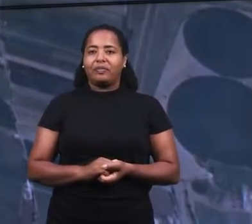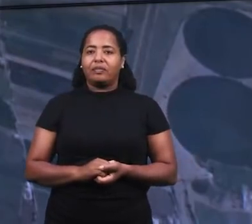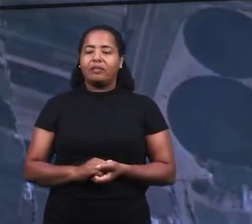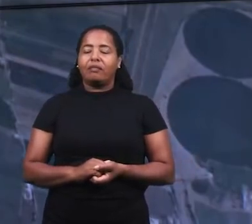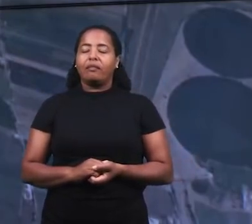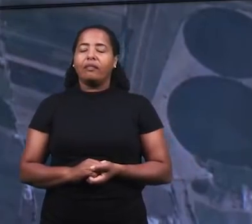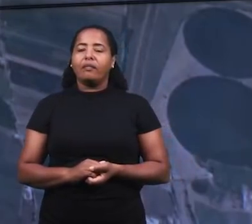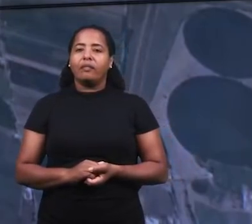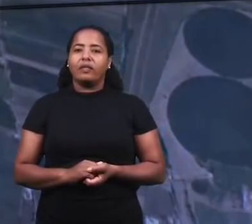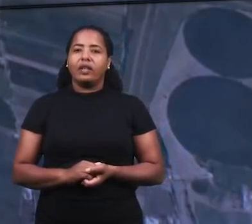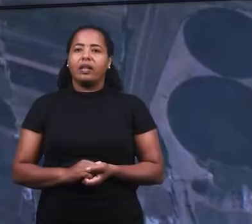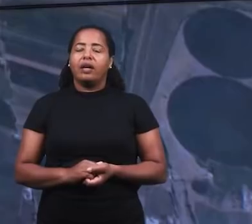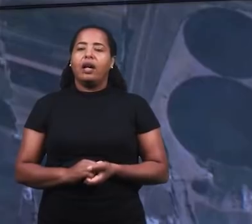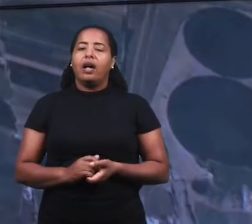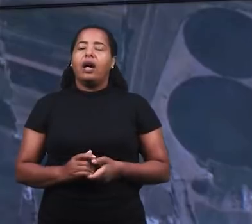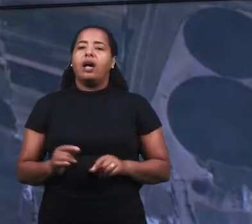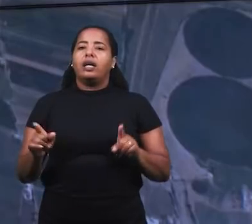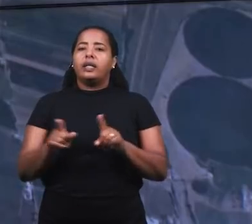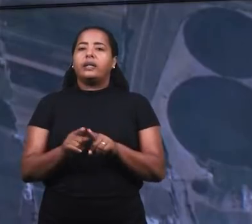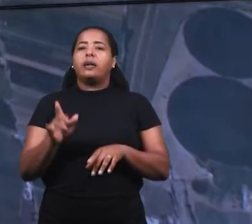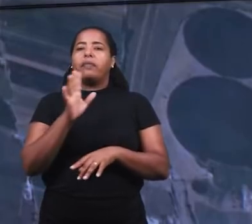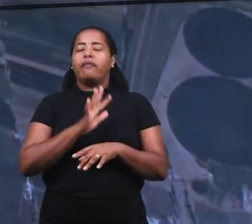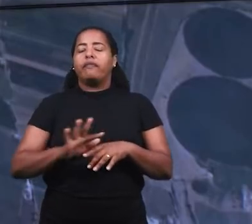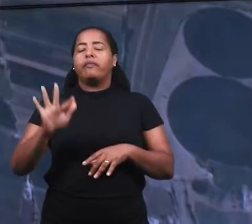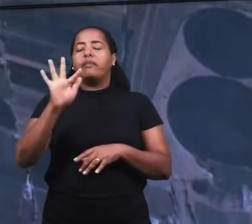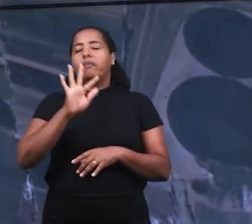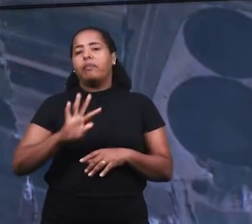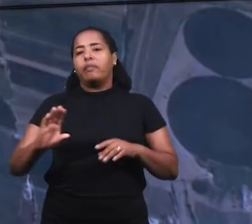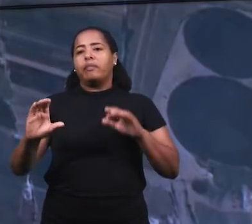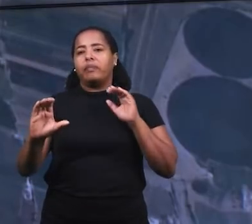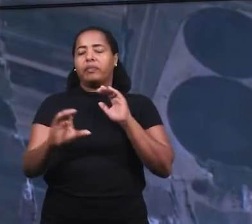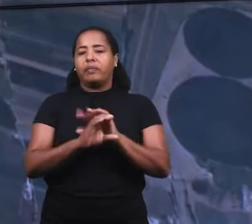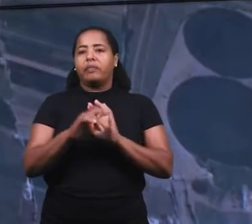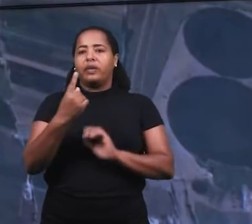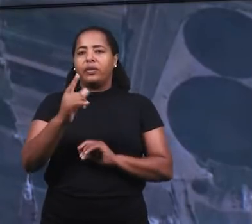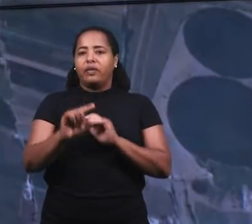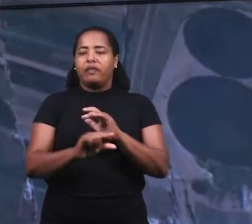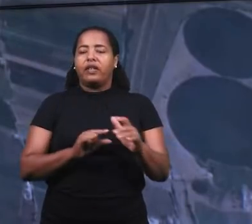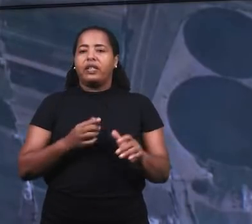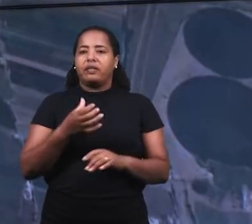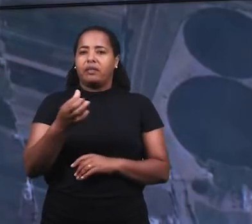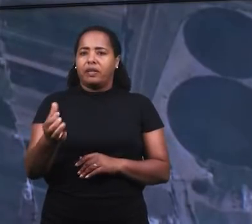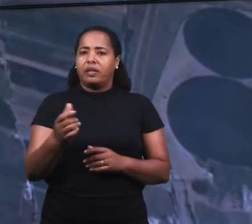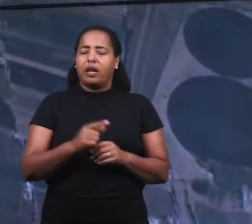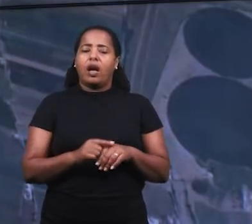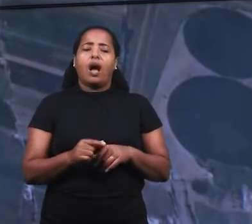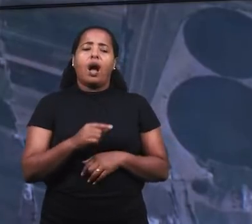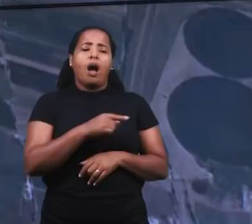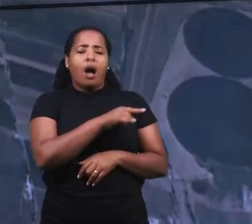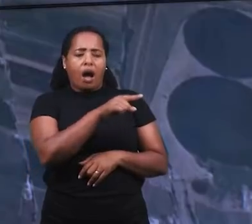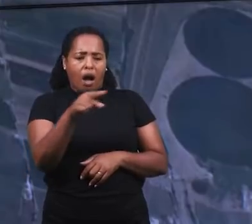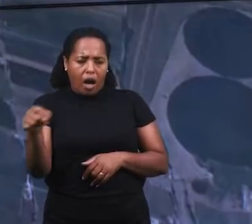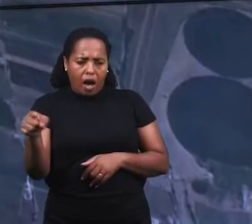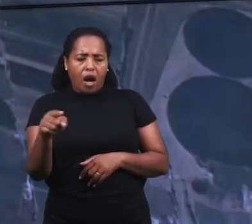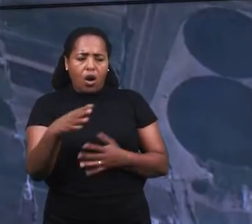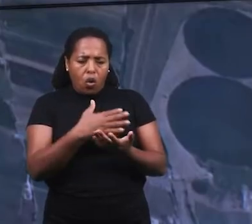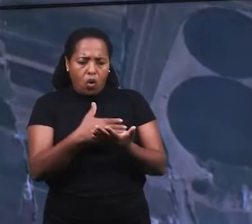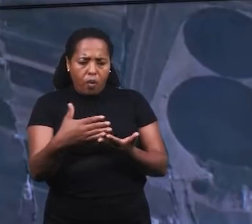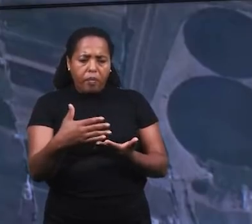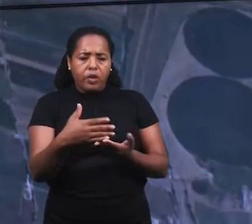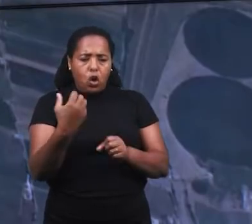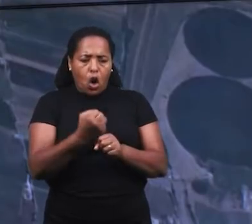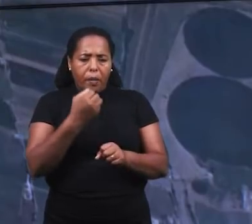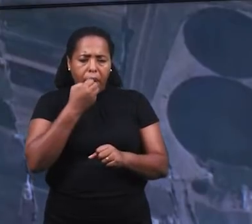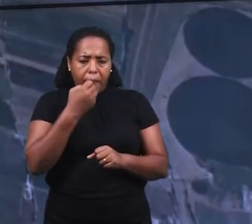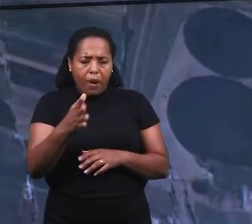Senhor por causa disso. E tem mais, a citação de Filipenses capítulo 1, verso 6. Aquele que em